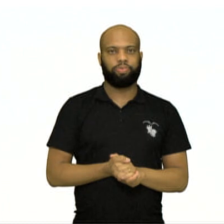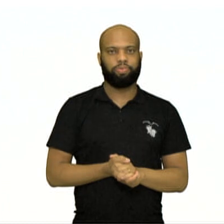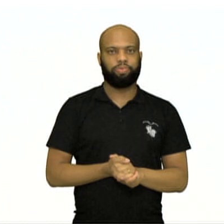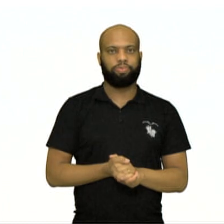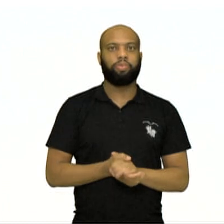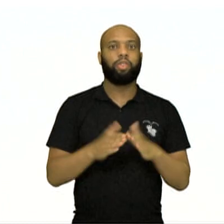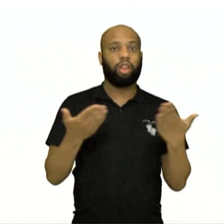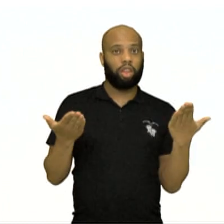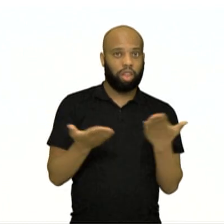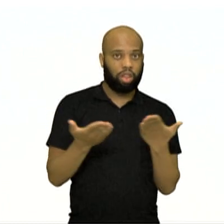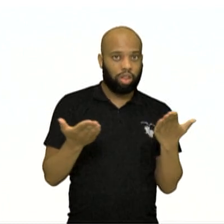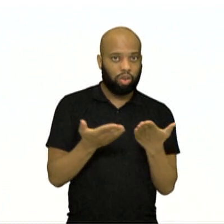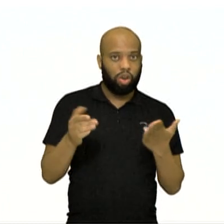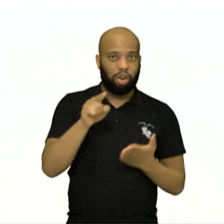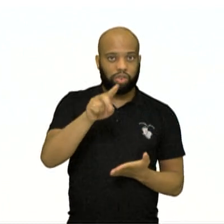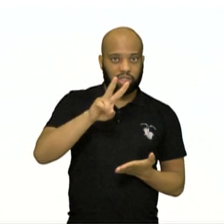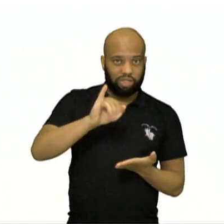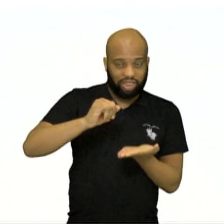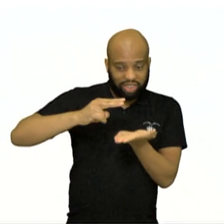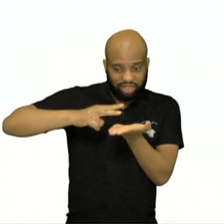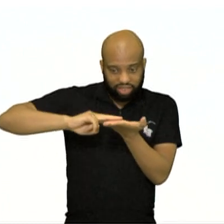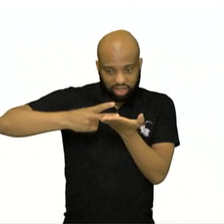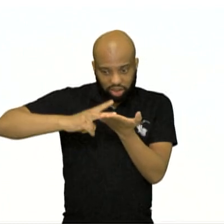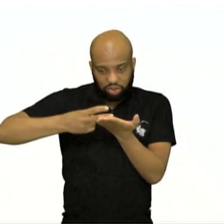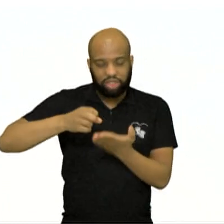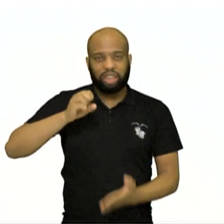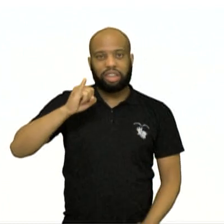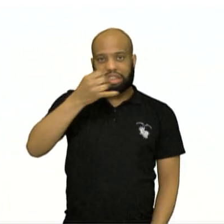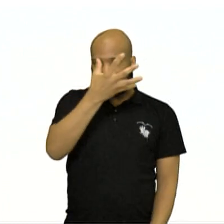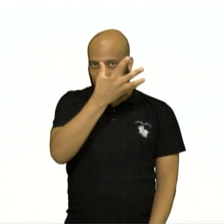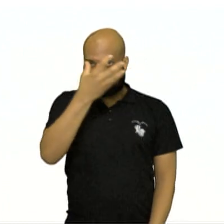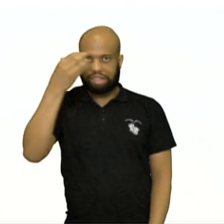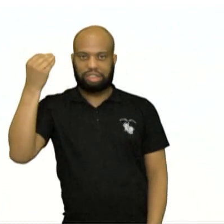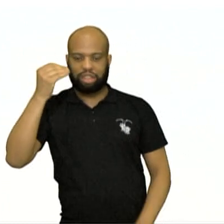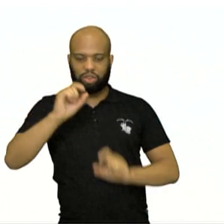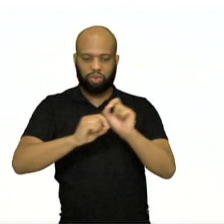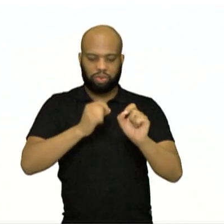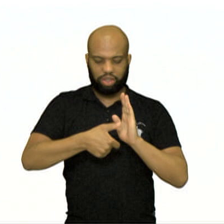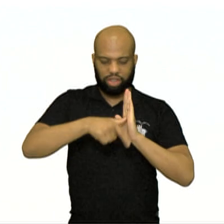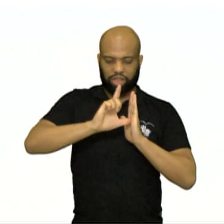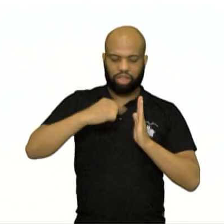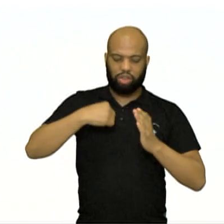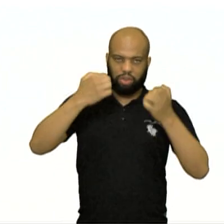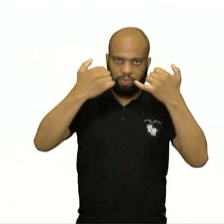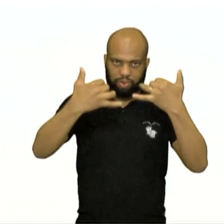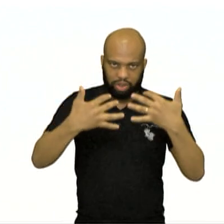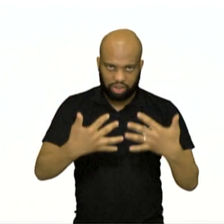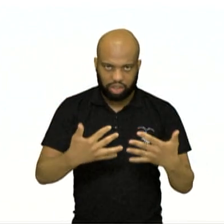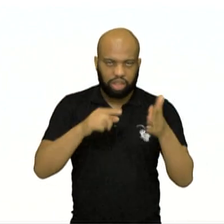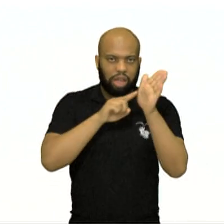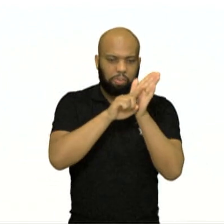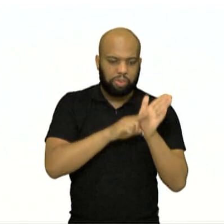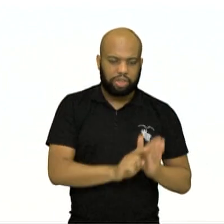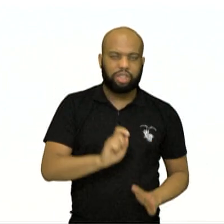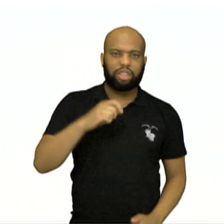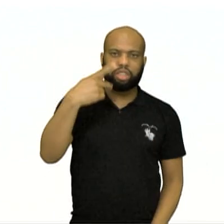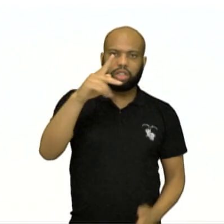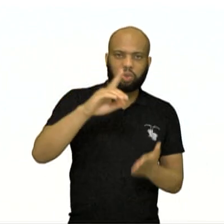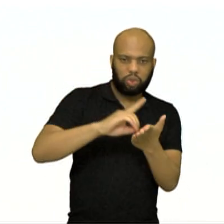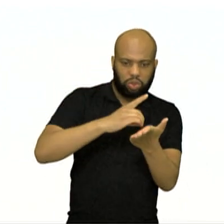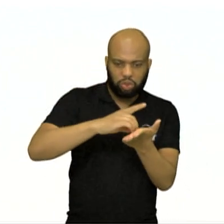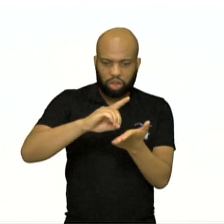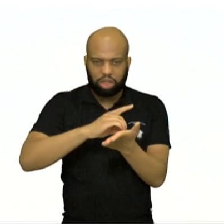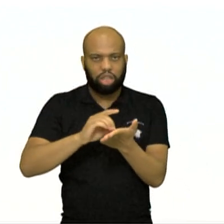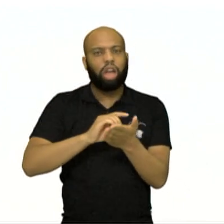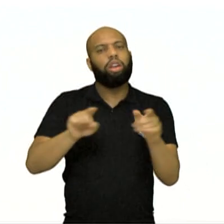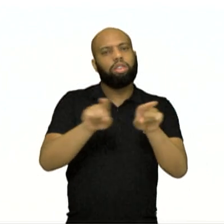isso aí, é só você traduzir. Se você não se lembra muito bem do que eu disse há pouco para você, pesquise em seu dicionário bilíngue